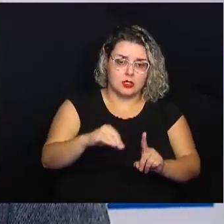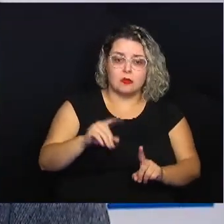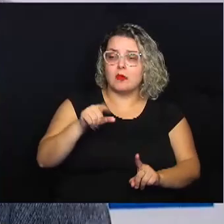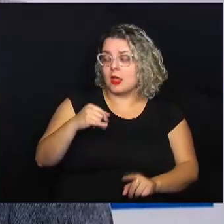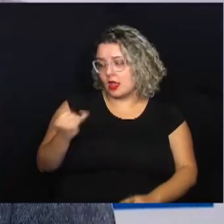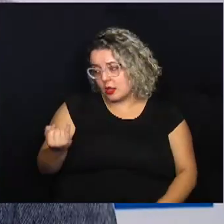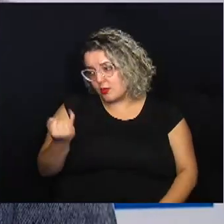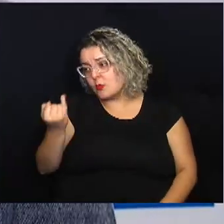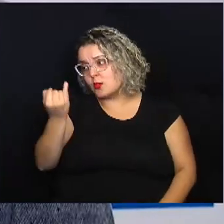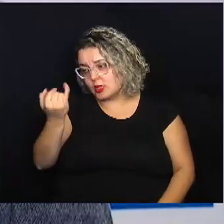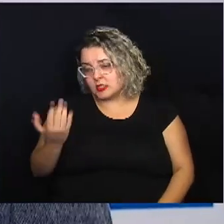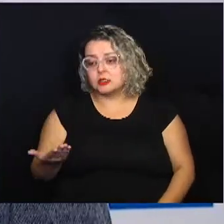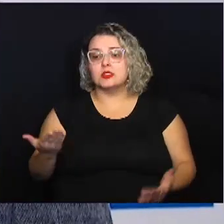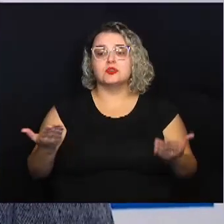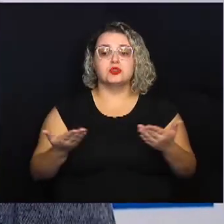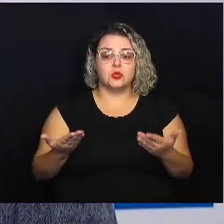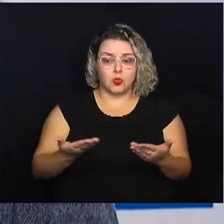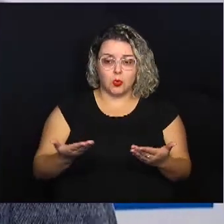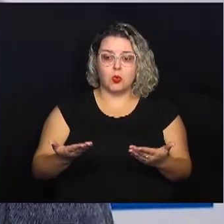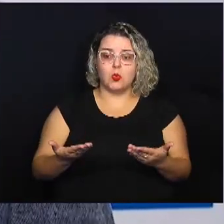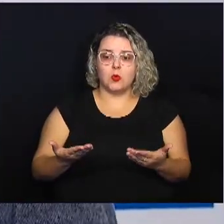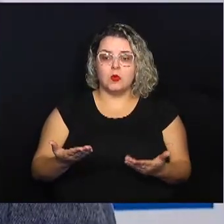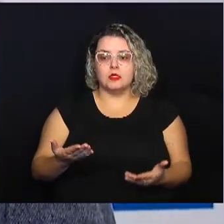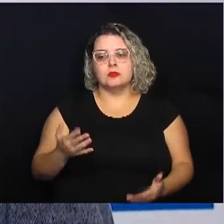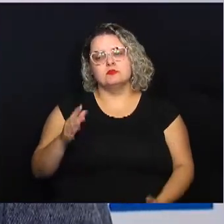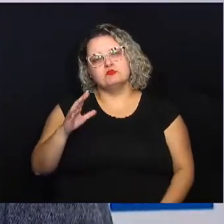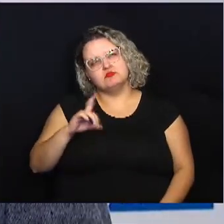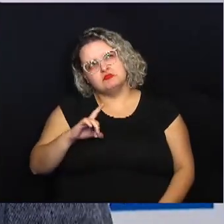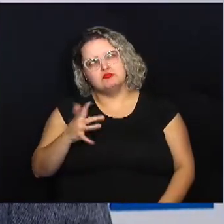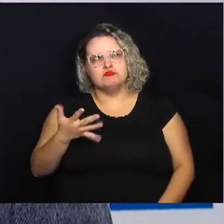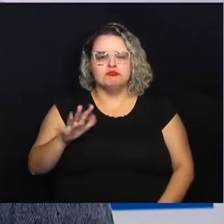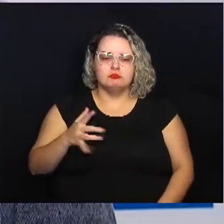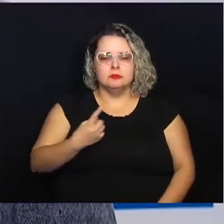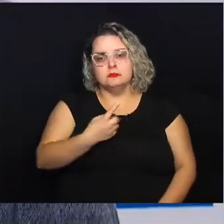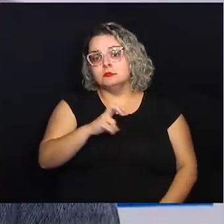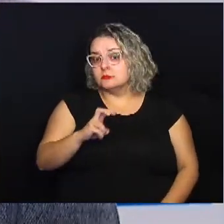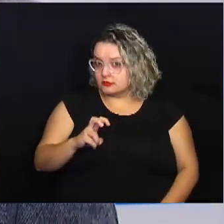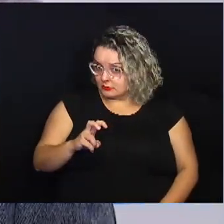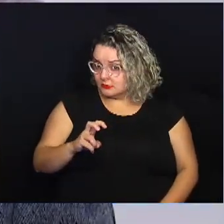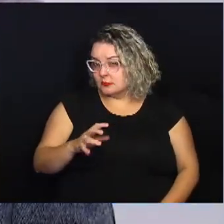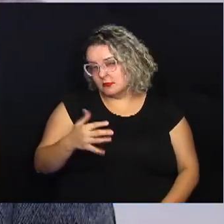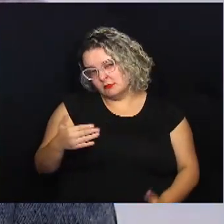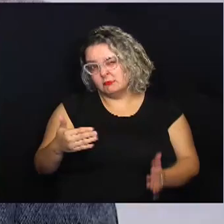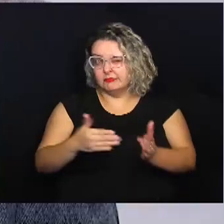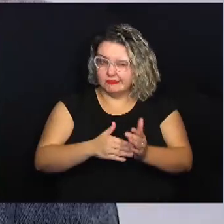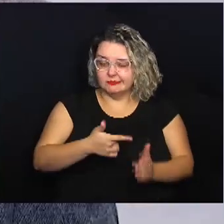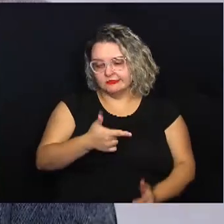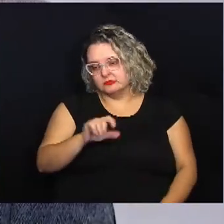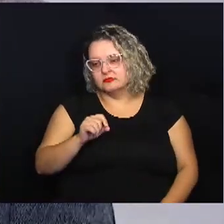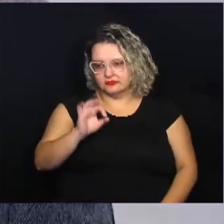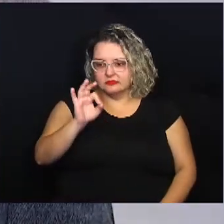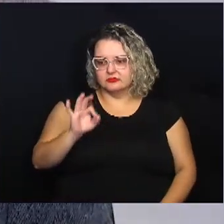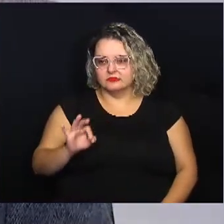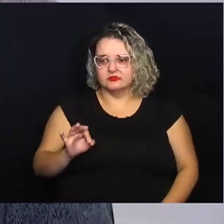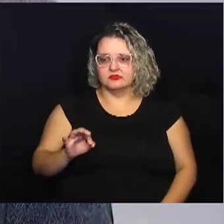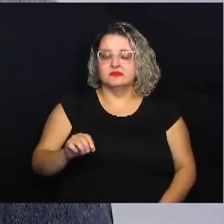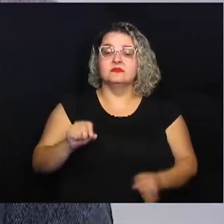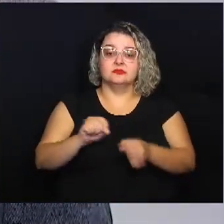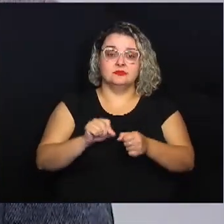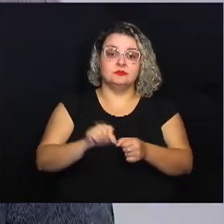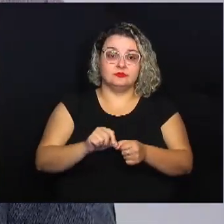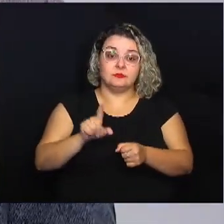considerável. Hoje a gente estima que é uns 15% a 20% dos sepultamentos que a gente vai realizar vão